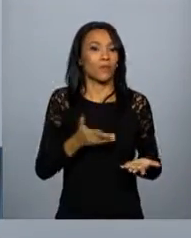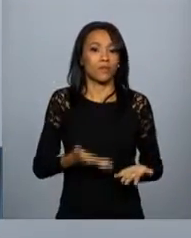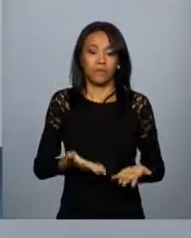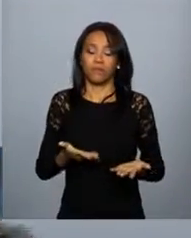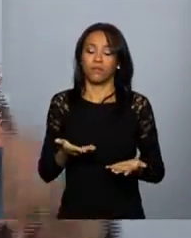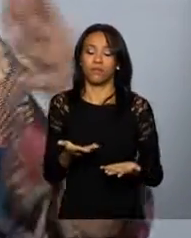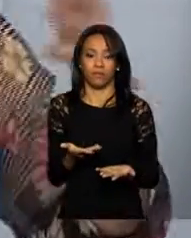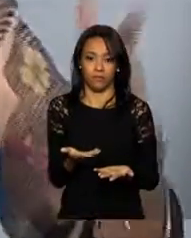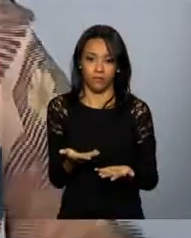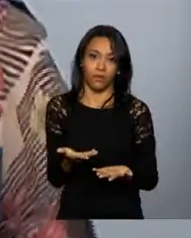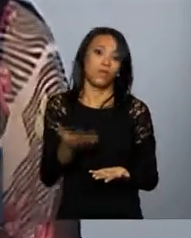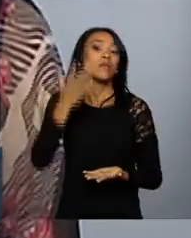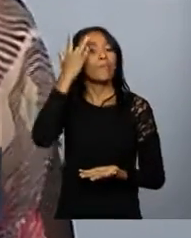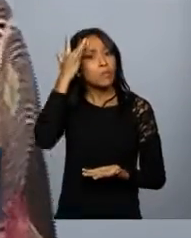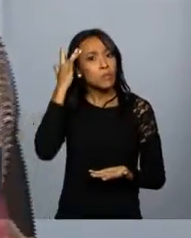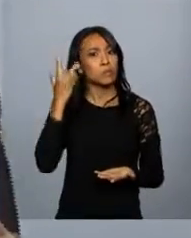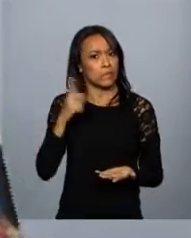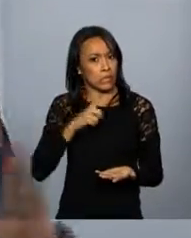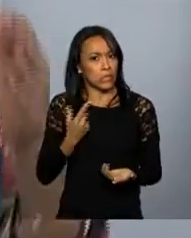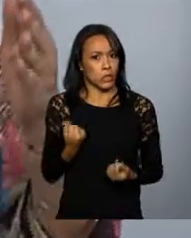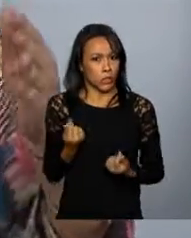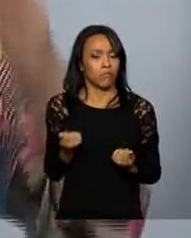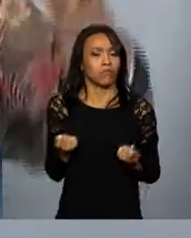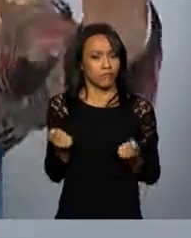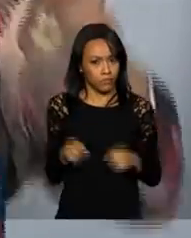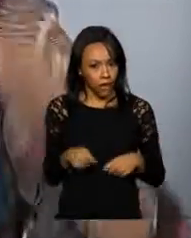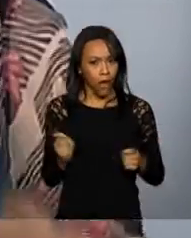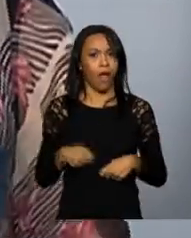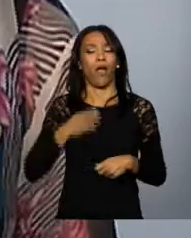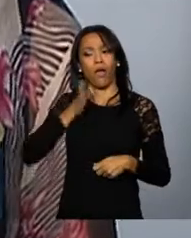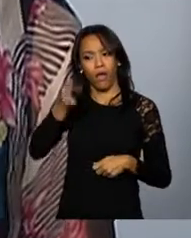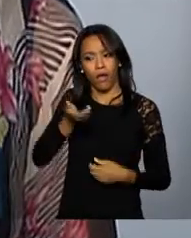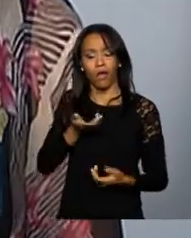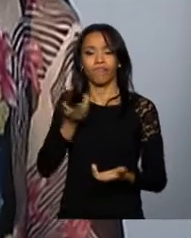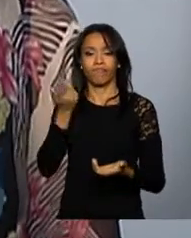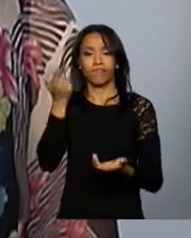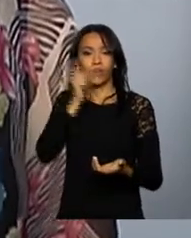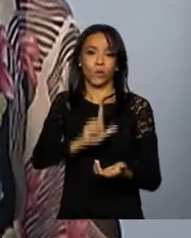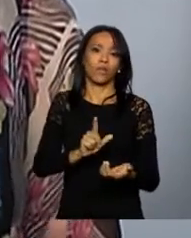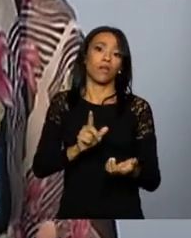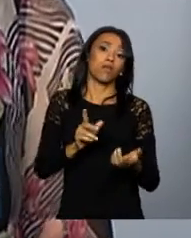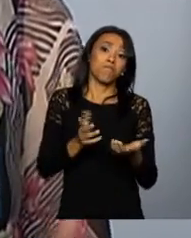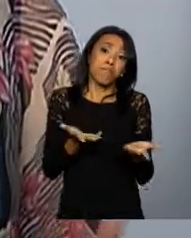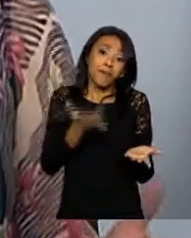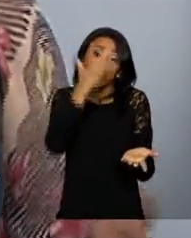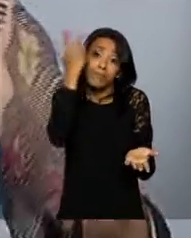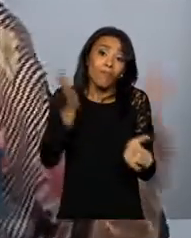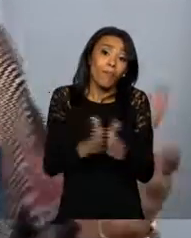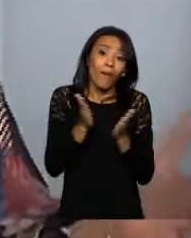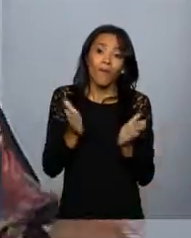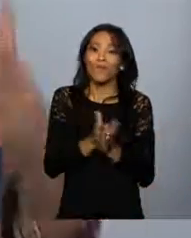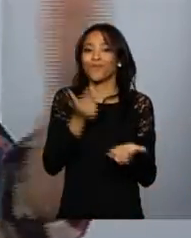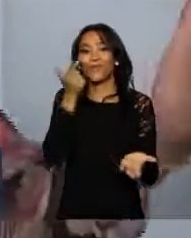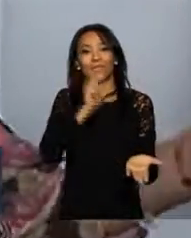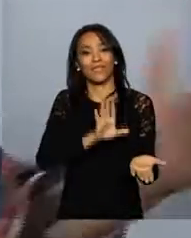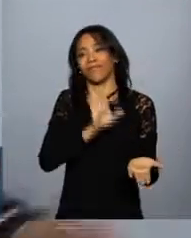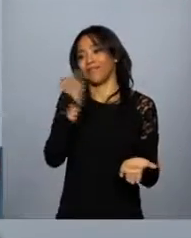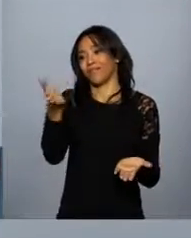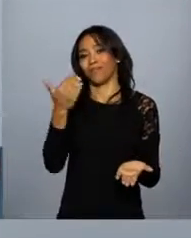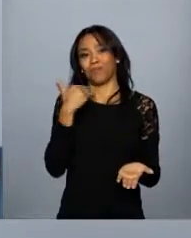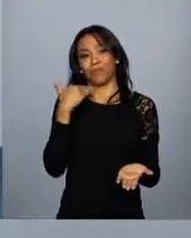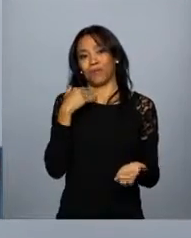pessoas que têm mais posses, e comprar sua casa própria, elas, essas pessoas,